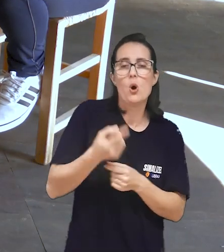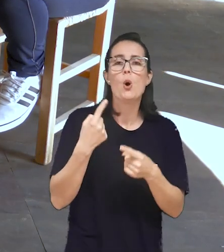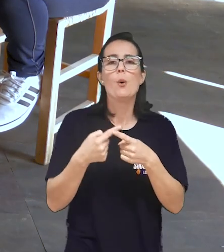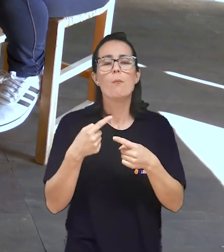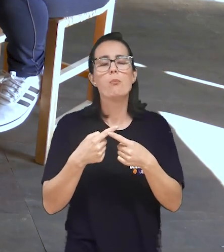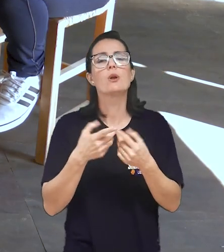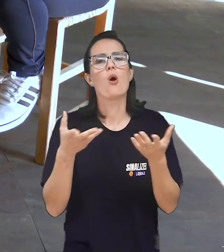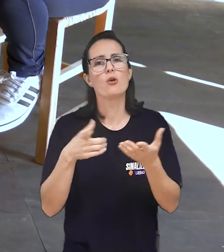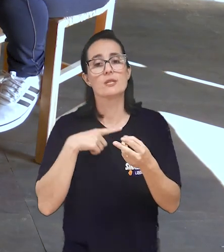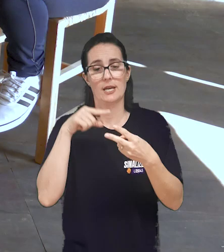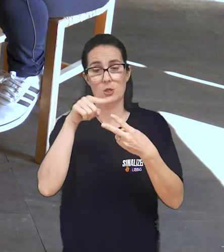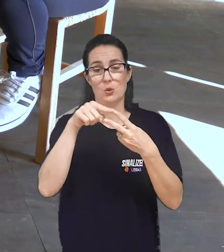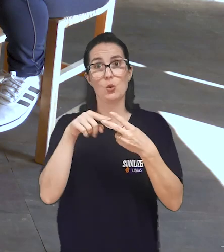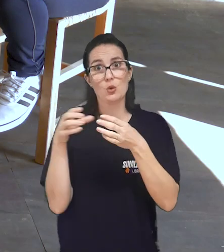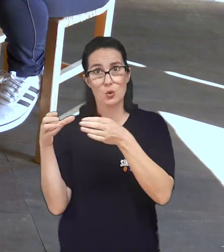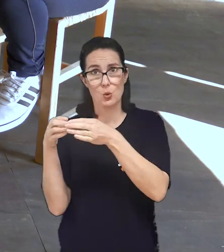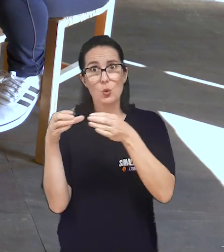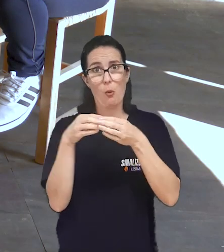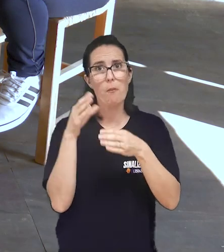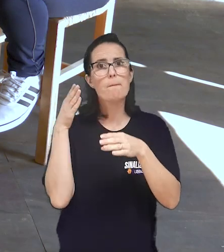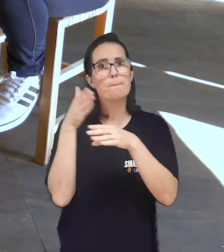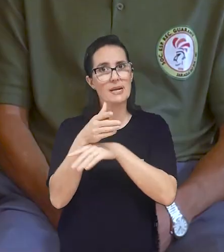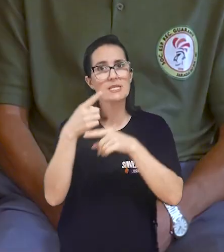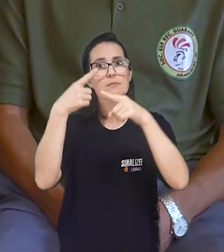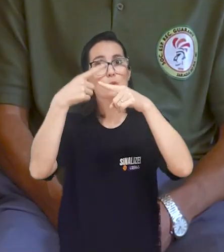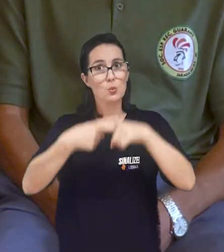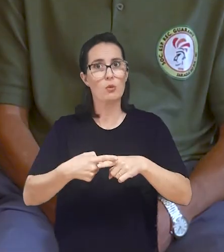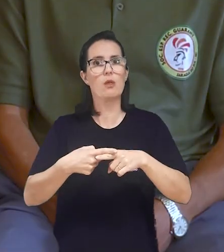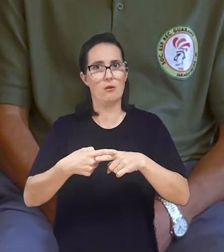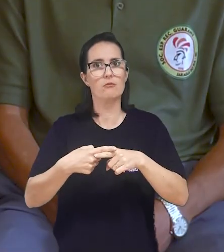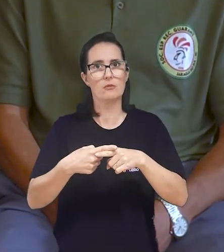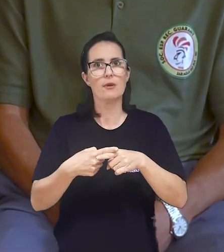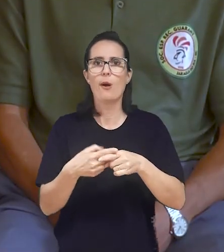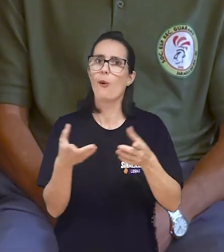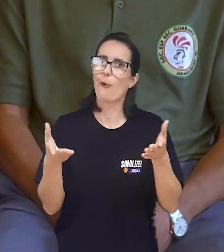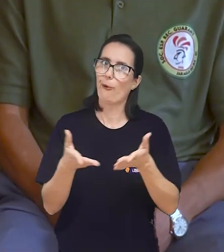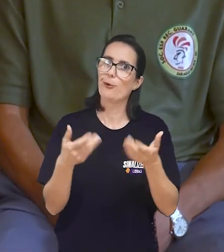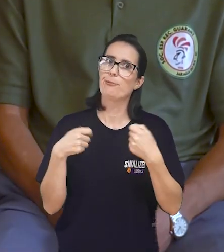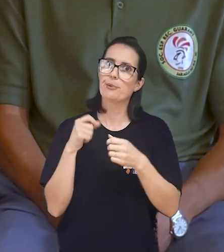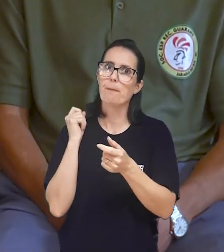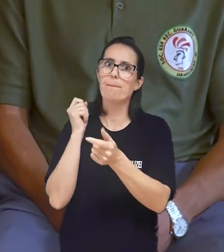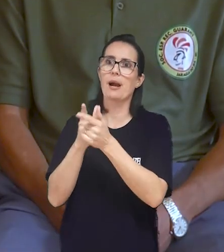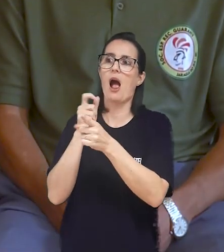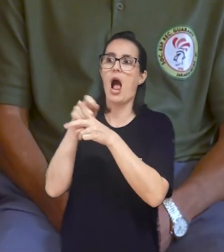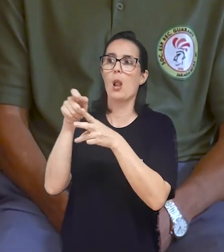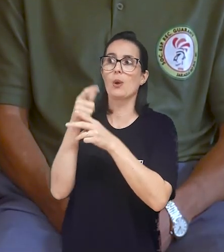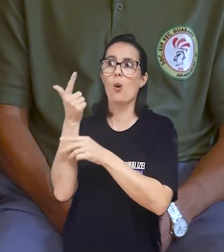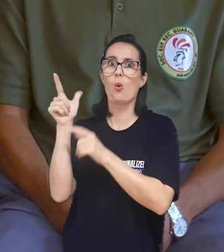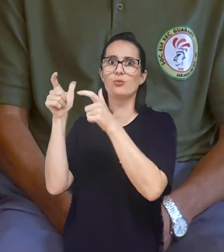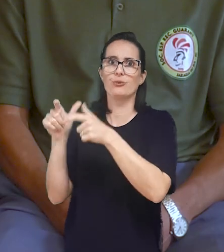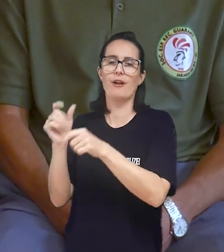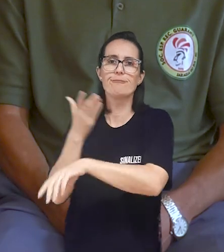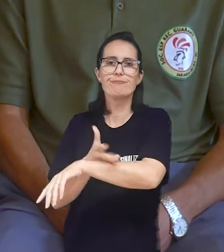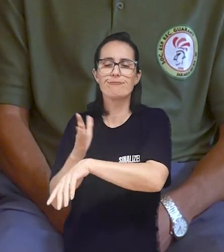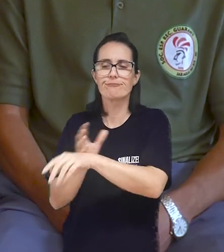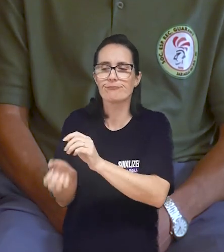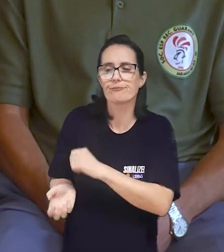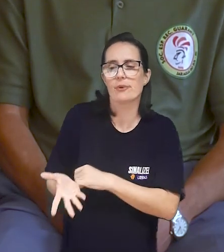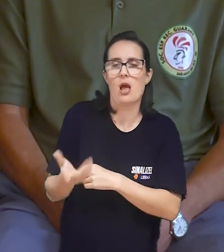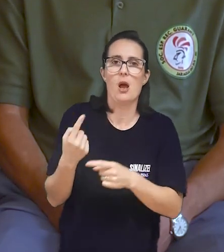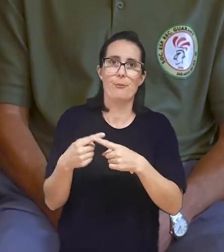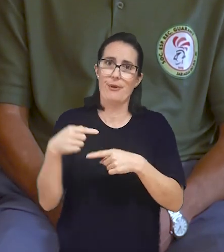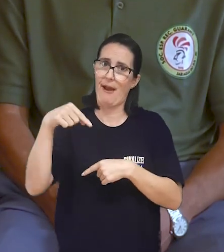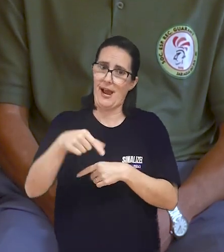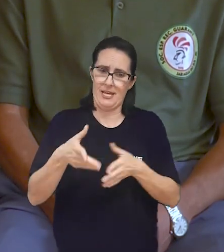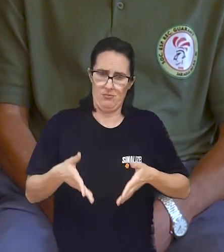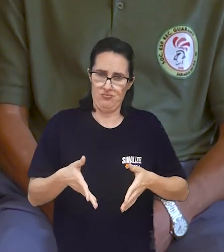gente tem 2 equipes também que participam de torneios na região e hoje a gente está alugando estruturas de outras sociedades para